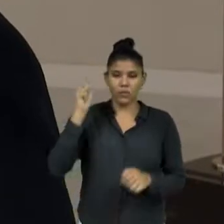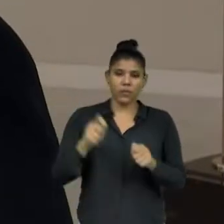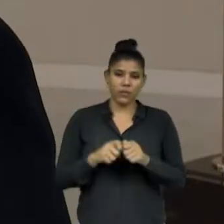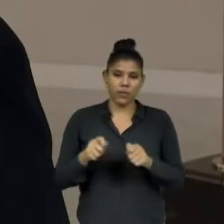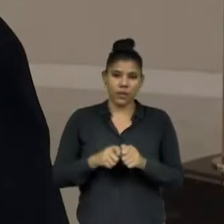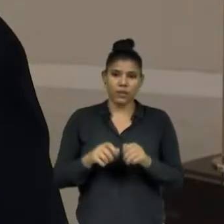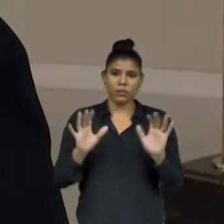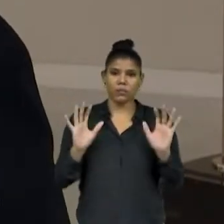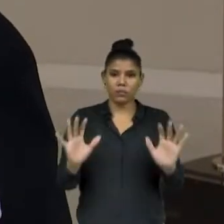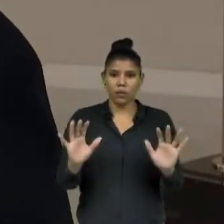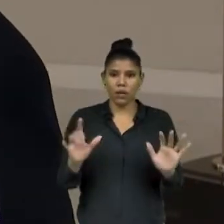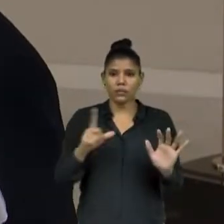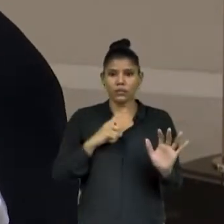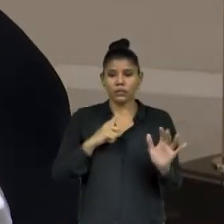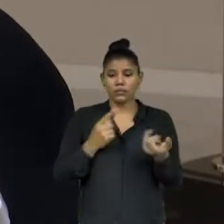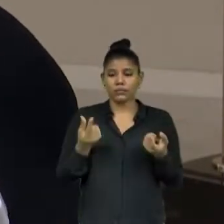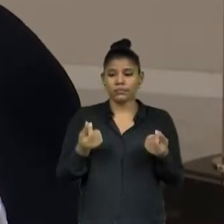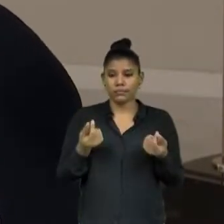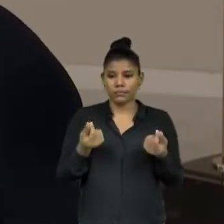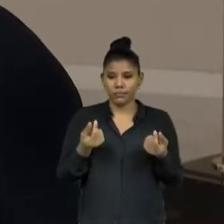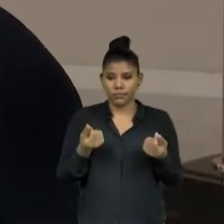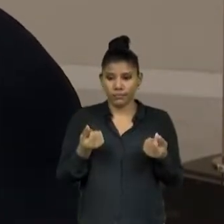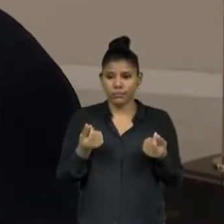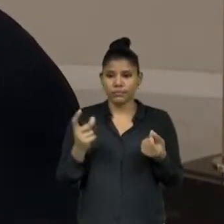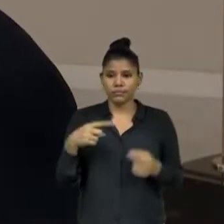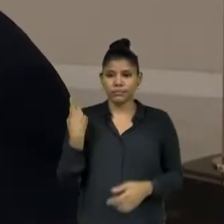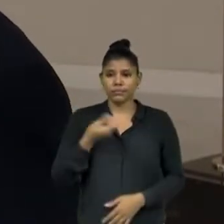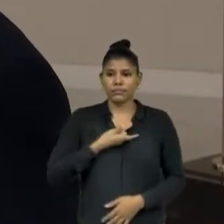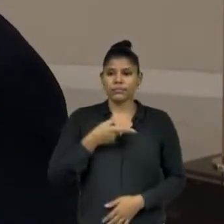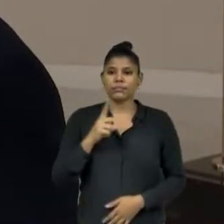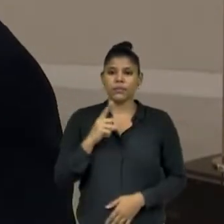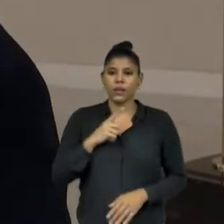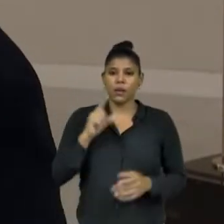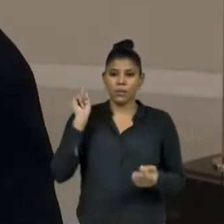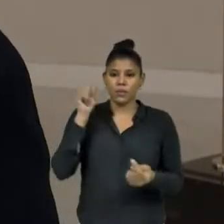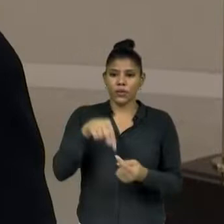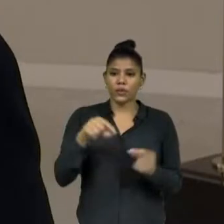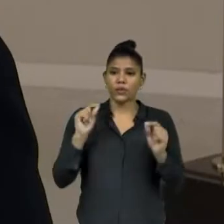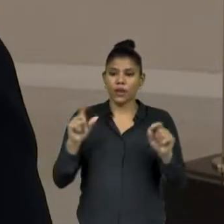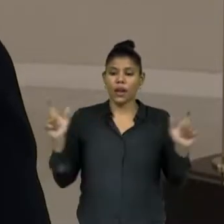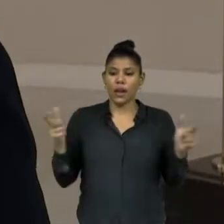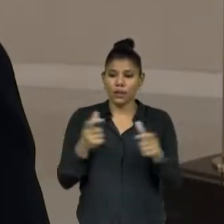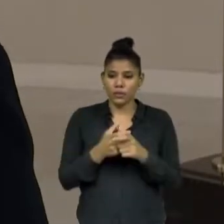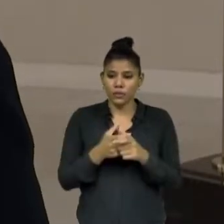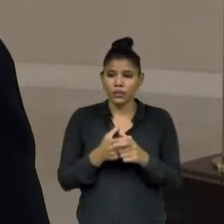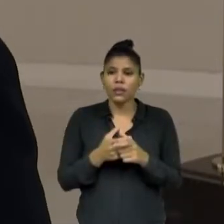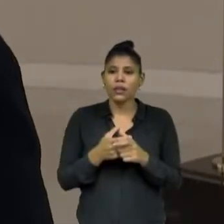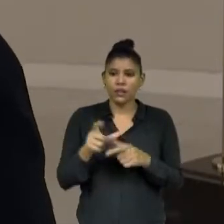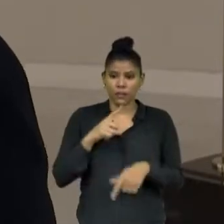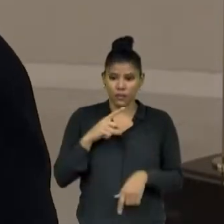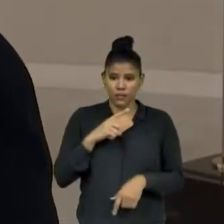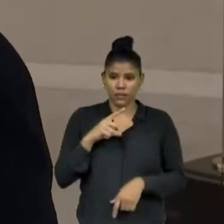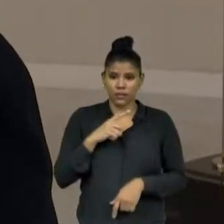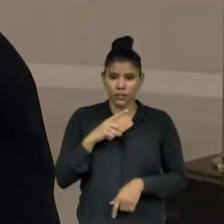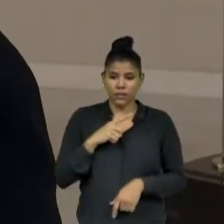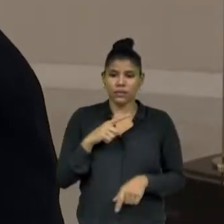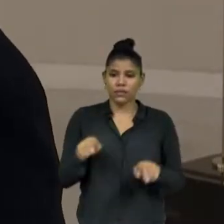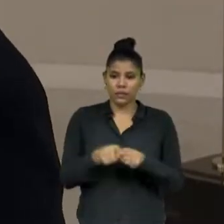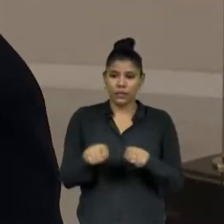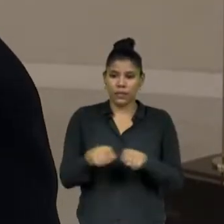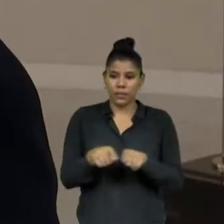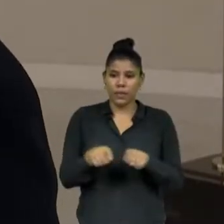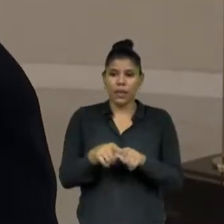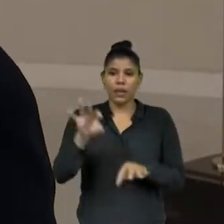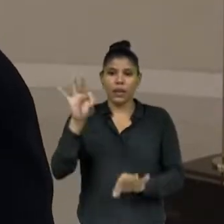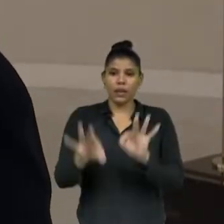traz recursos, a gente traz um propósito de redução, a gente traz uma execução articulada com a